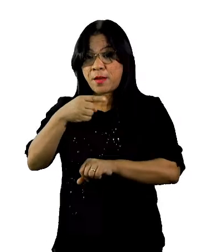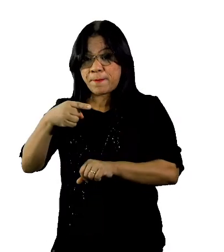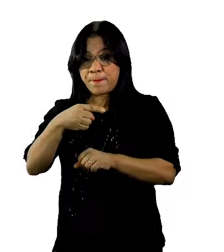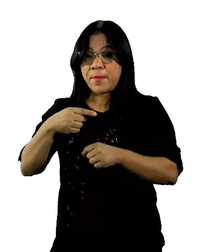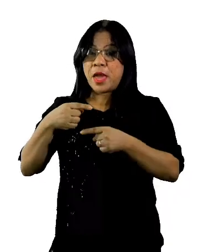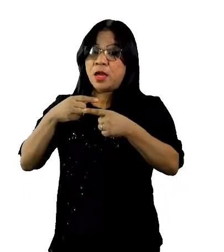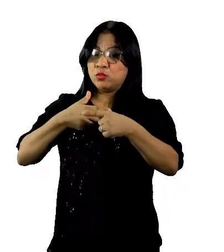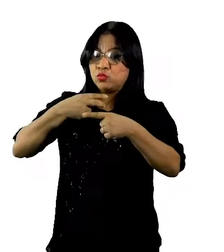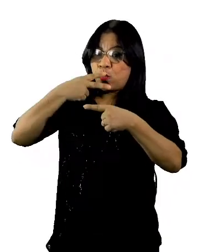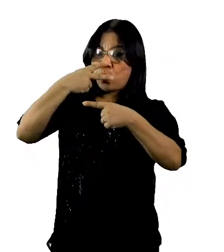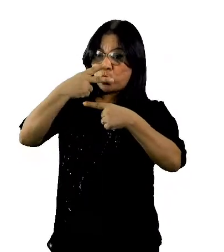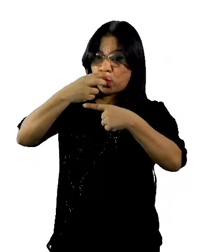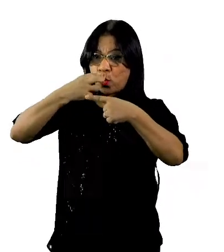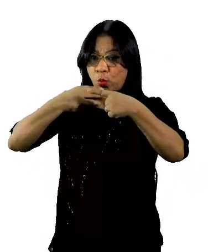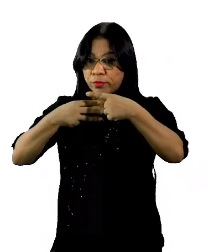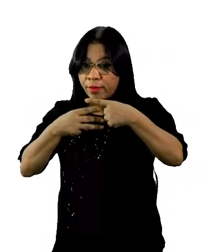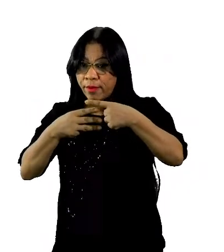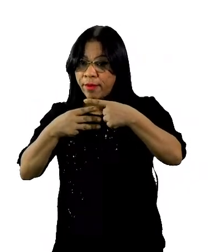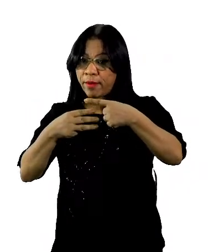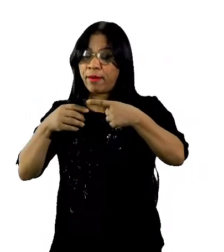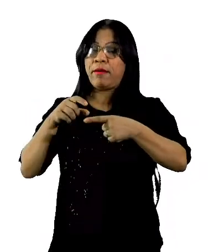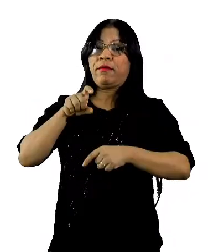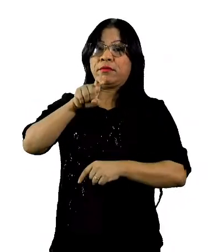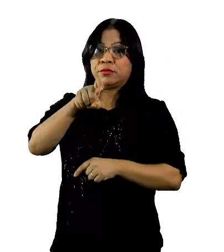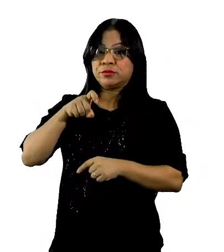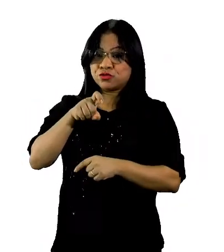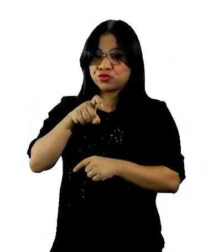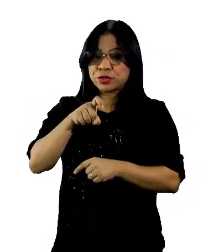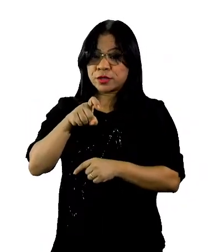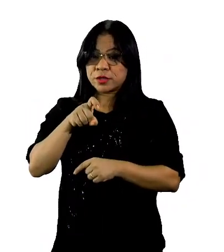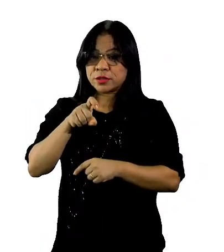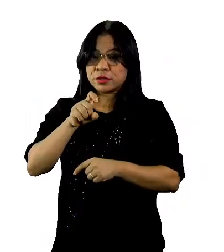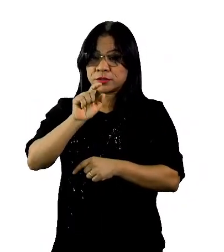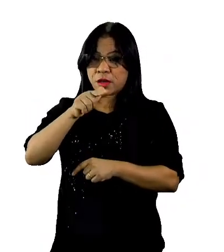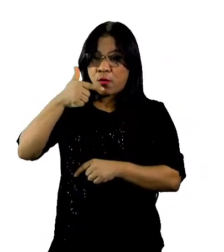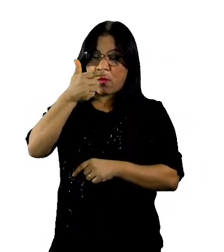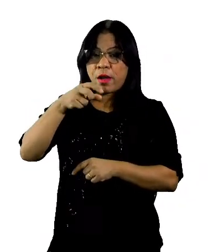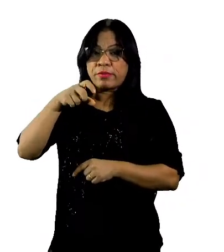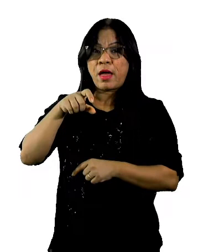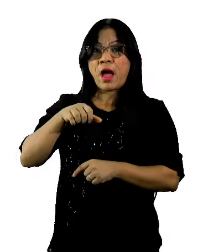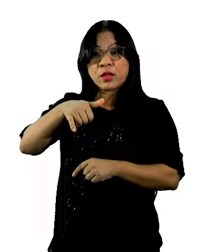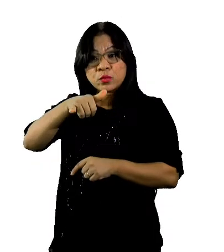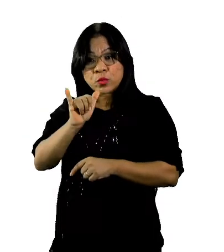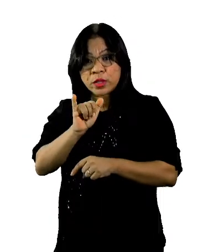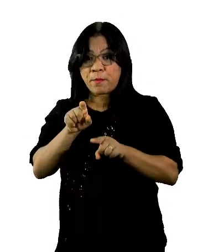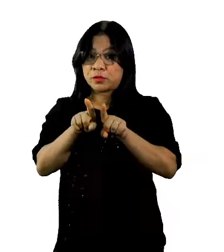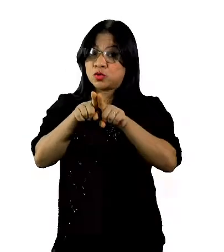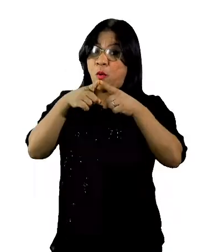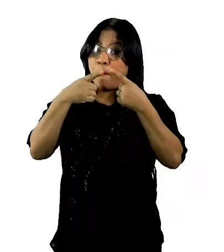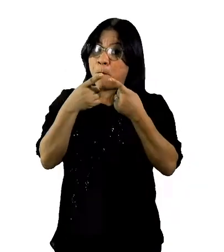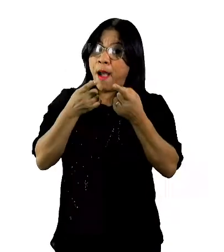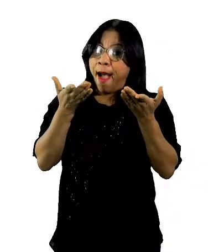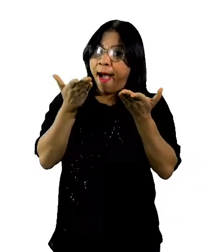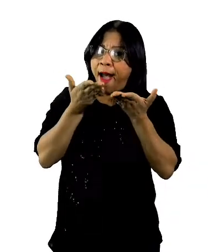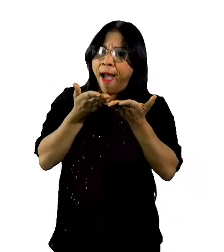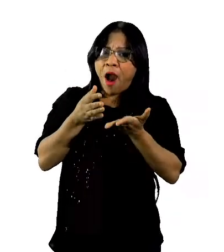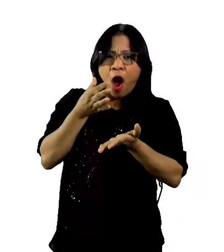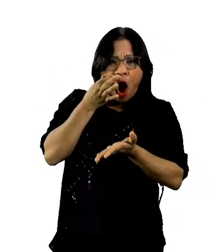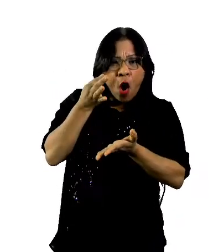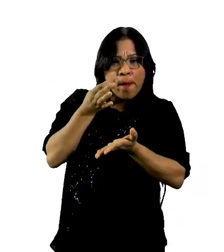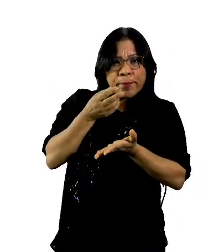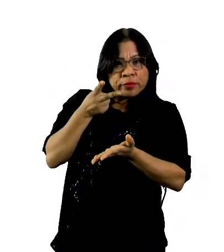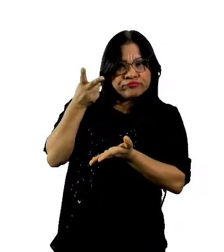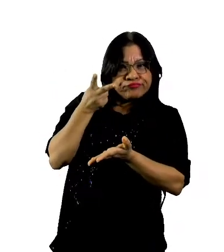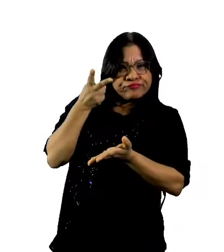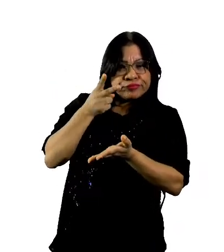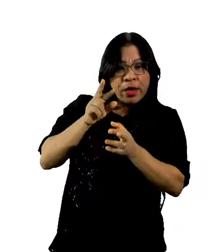os monômios. Mas percebam que os expoentes correlacionados são diferentes. Por quê? O m está